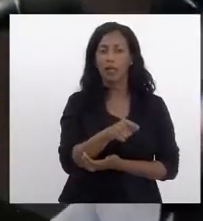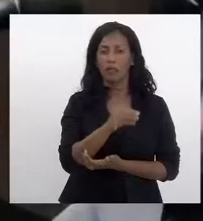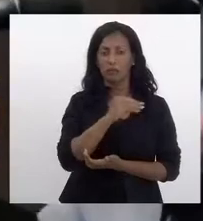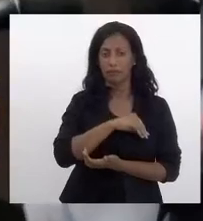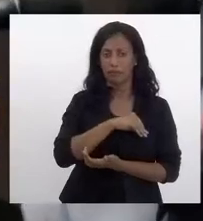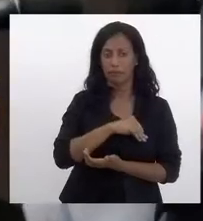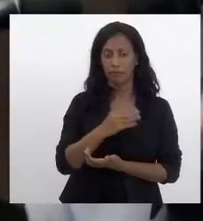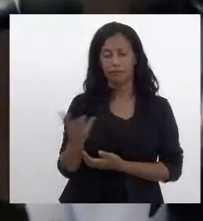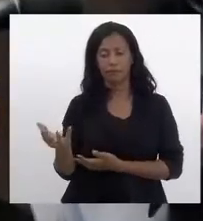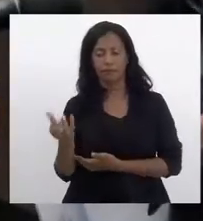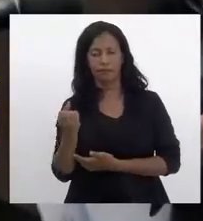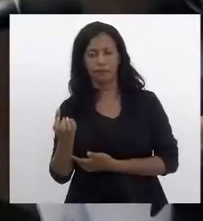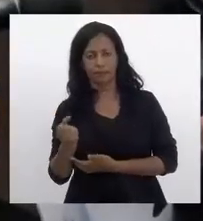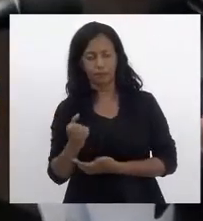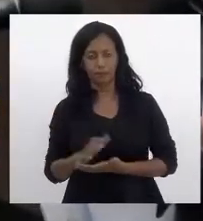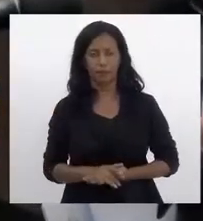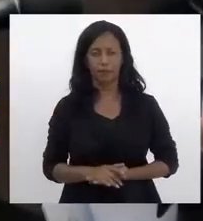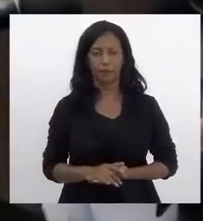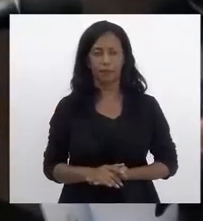O artigo